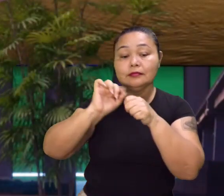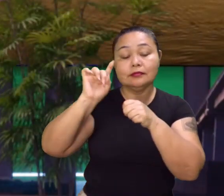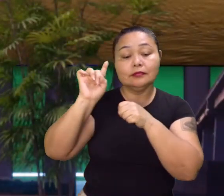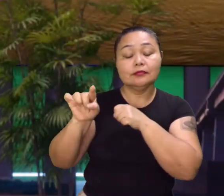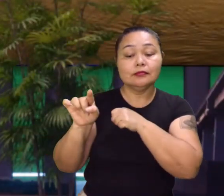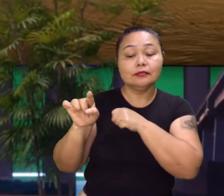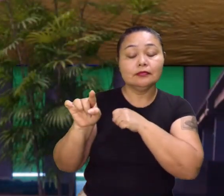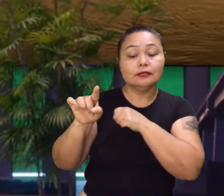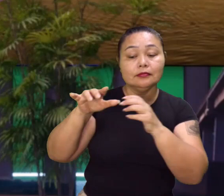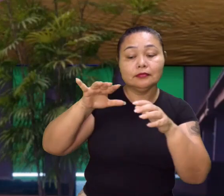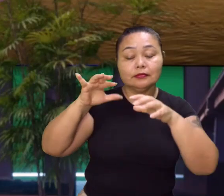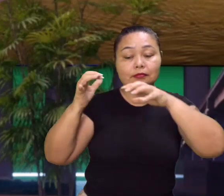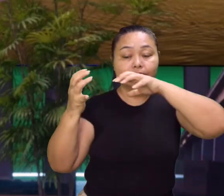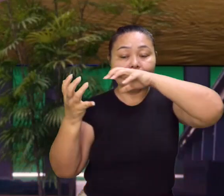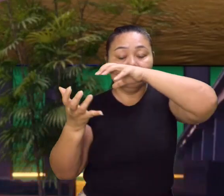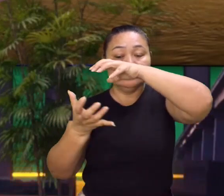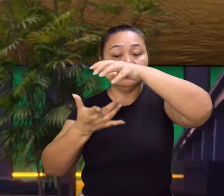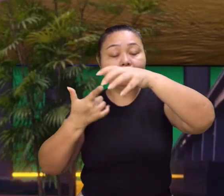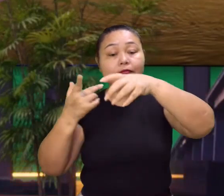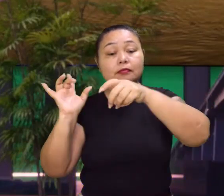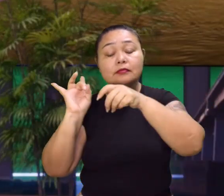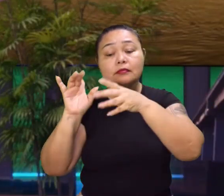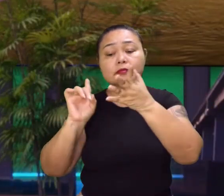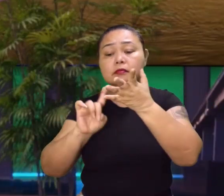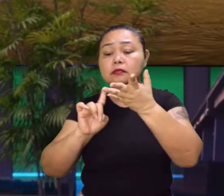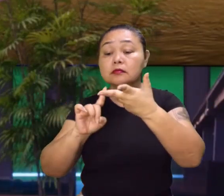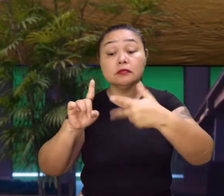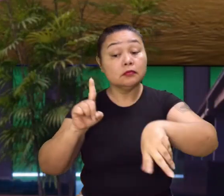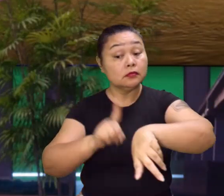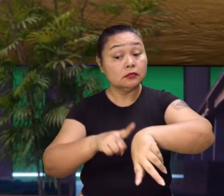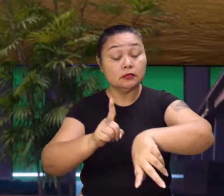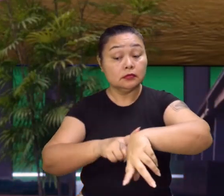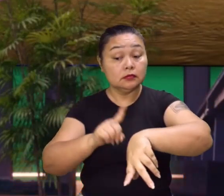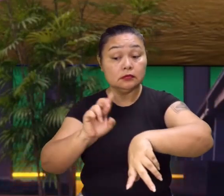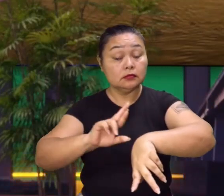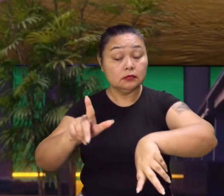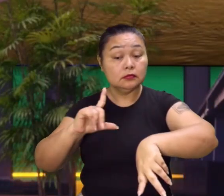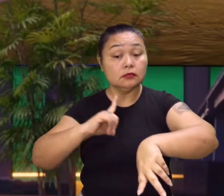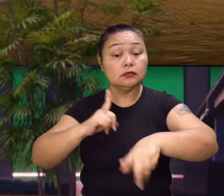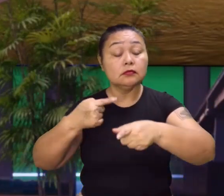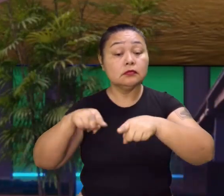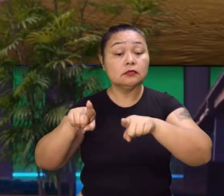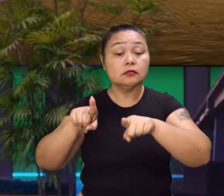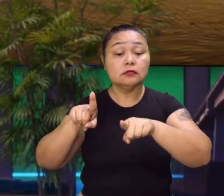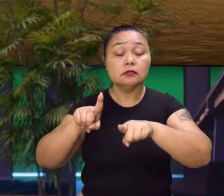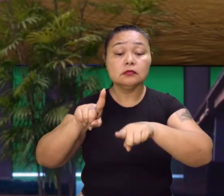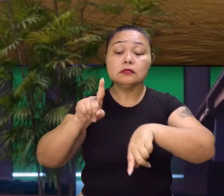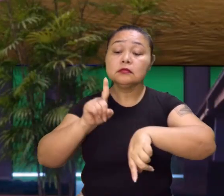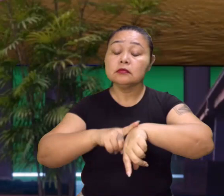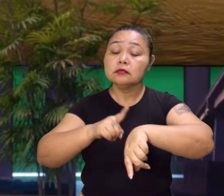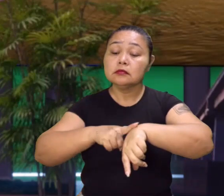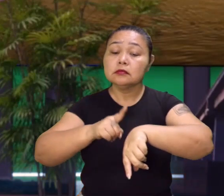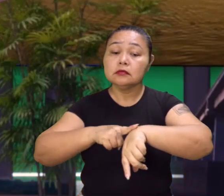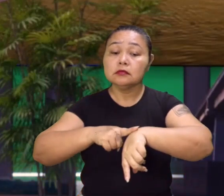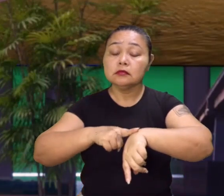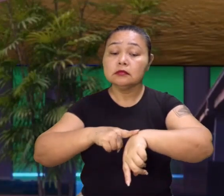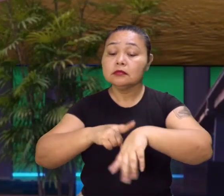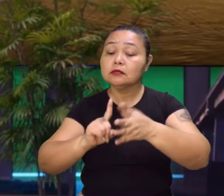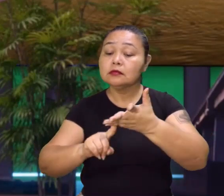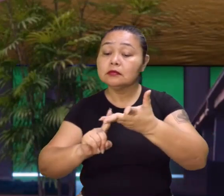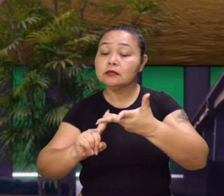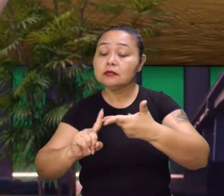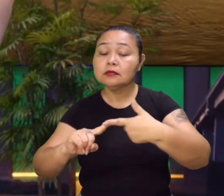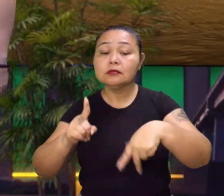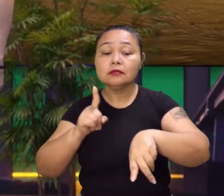ele não é só para contar o nosso tempo, não é isso? Ele não serve só para contar o nosso tempo,